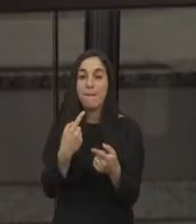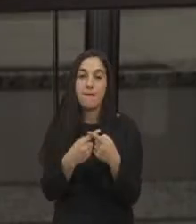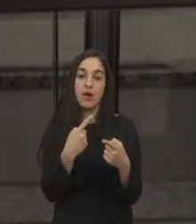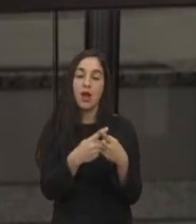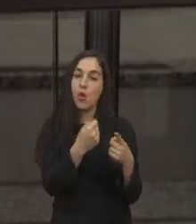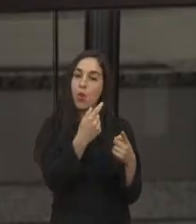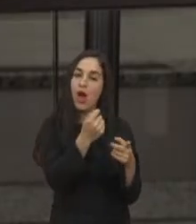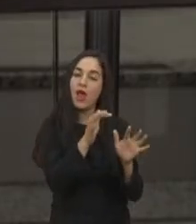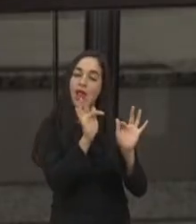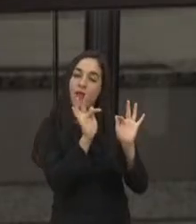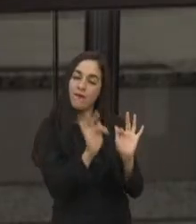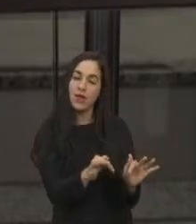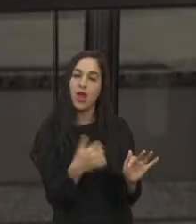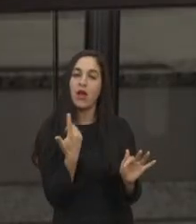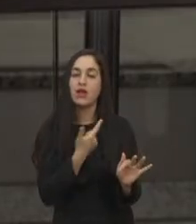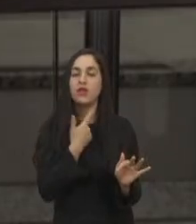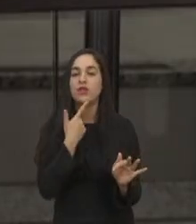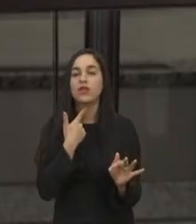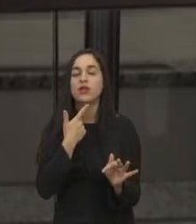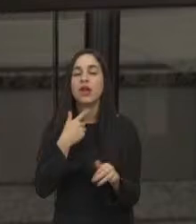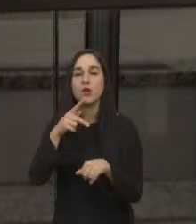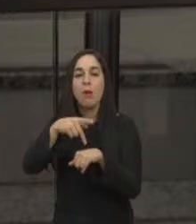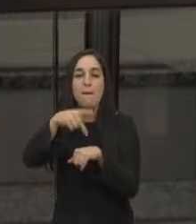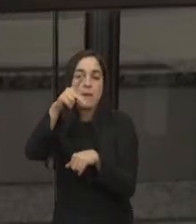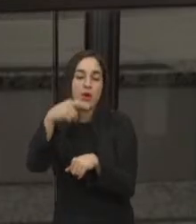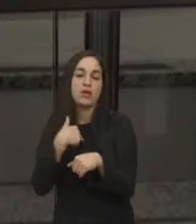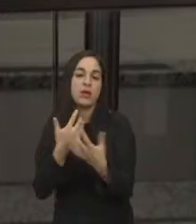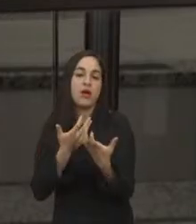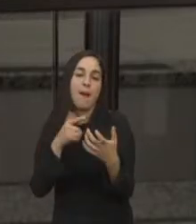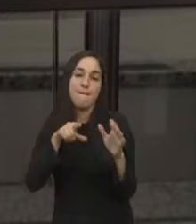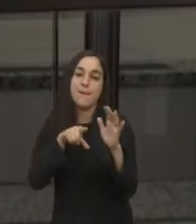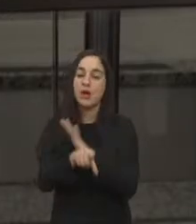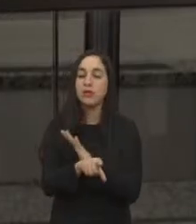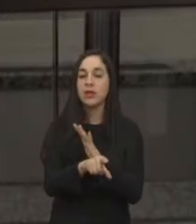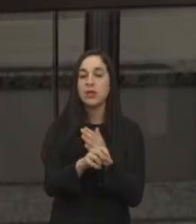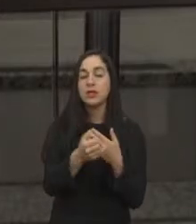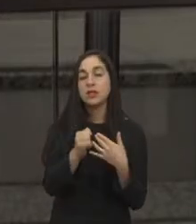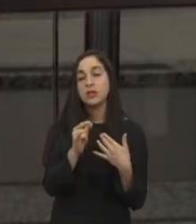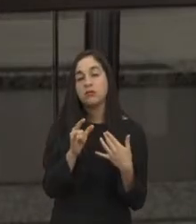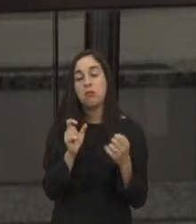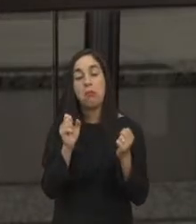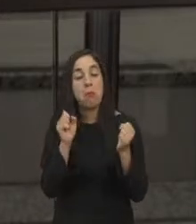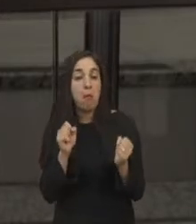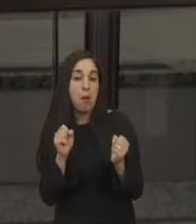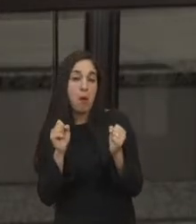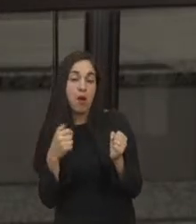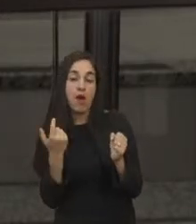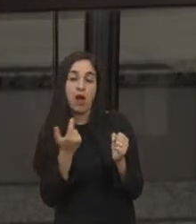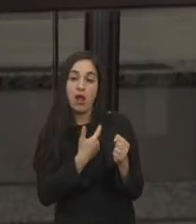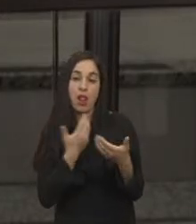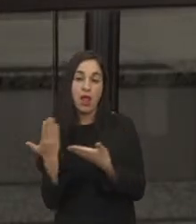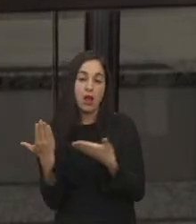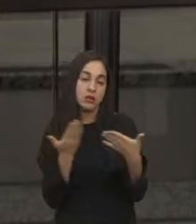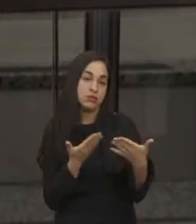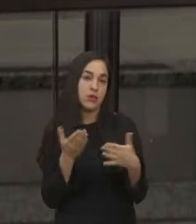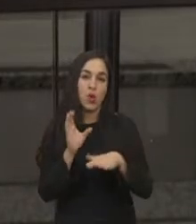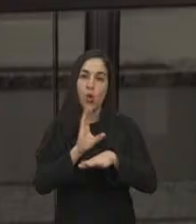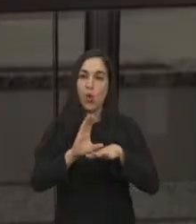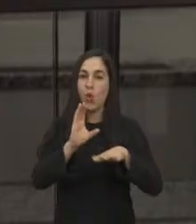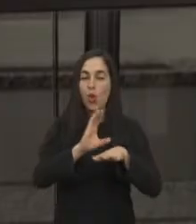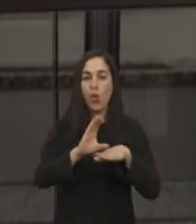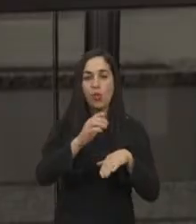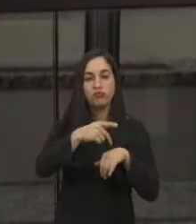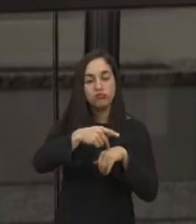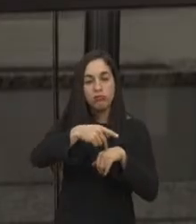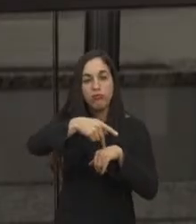interesse em fazer uma pós-graduação. Então, eu gostaria de perguntar será que seria possível a gente trazer um curso de